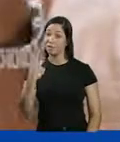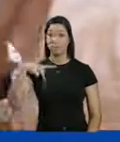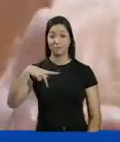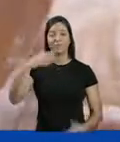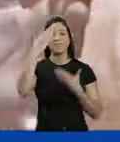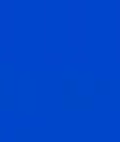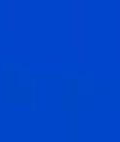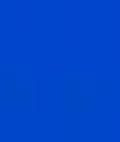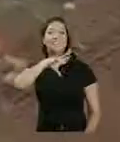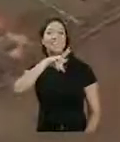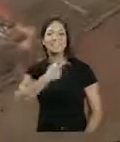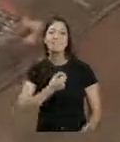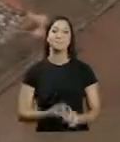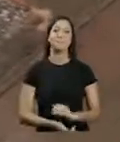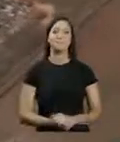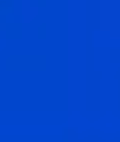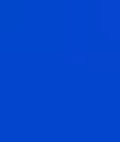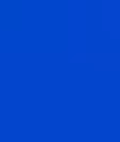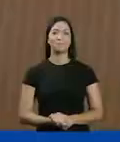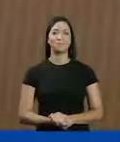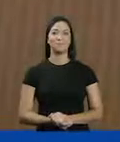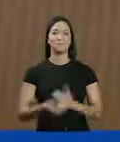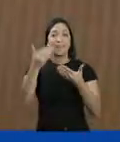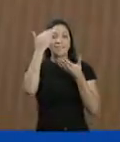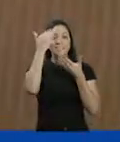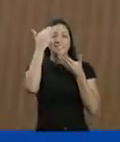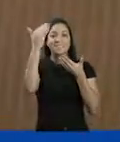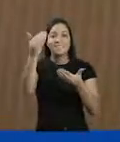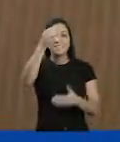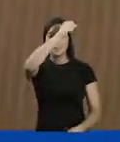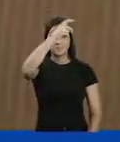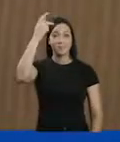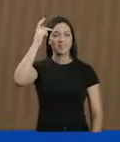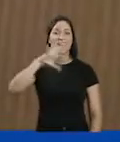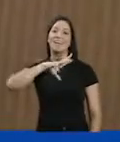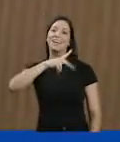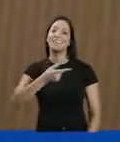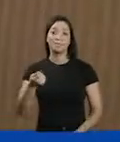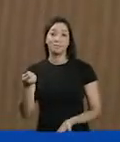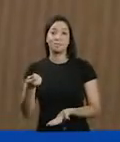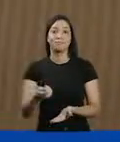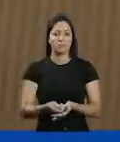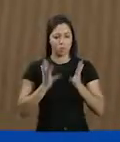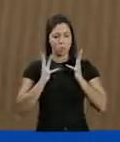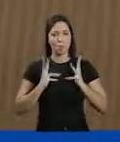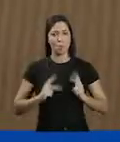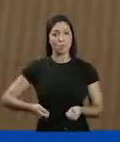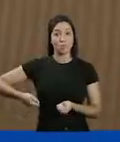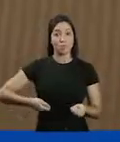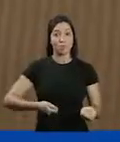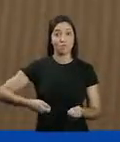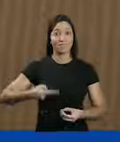nós agradecemos odelmo leão e nós queremos agradecer o prefeito Adelmo pelo investimento e